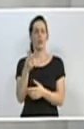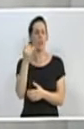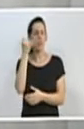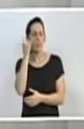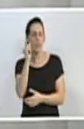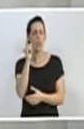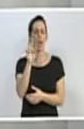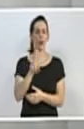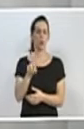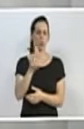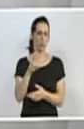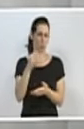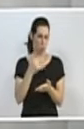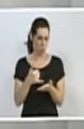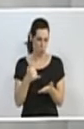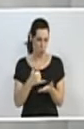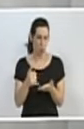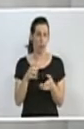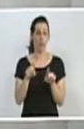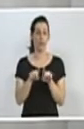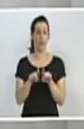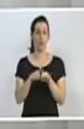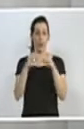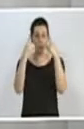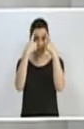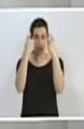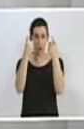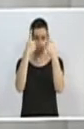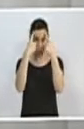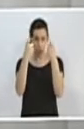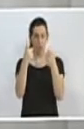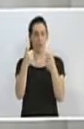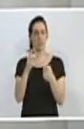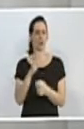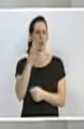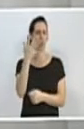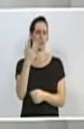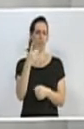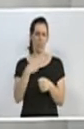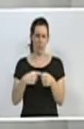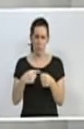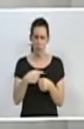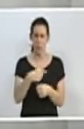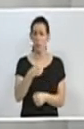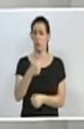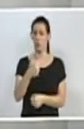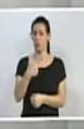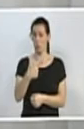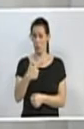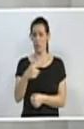Drogas e à Violência, que atua nos 12 municípios da região